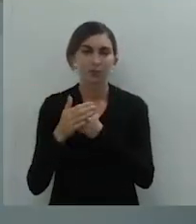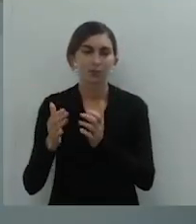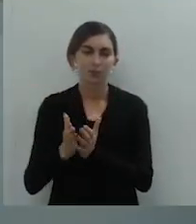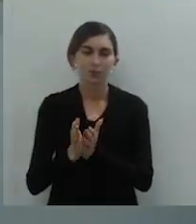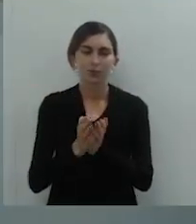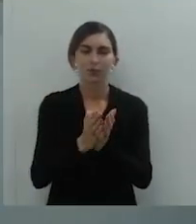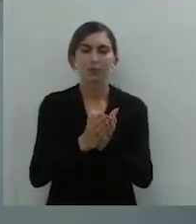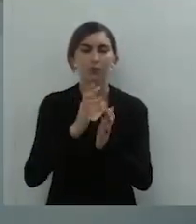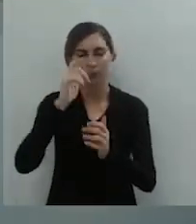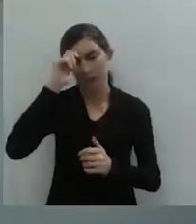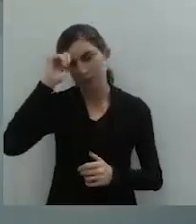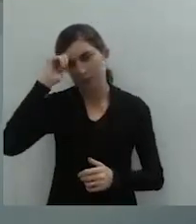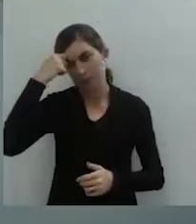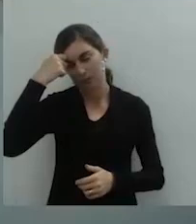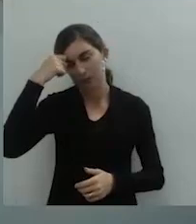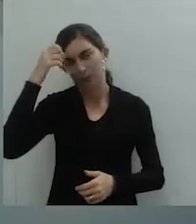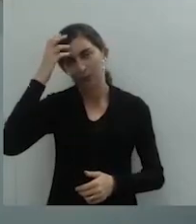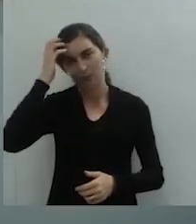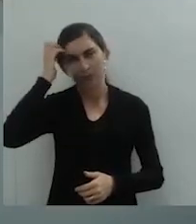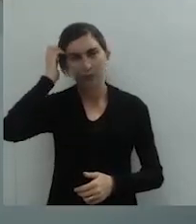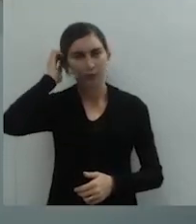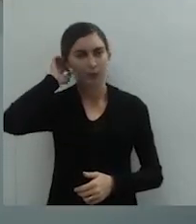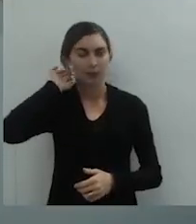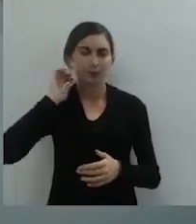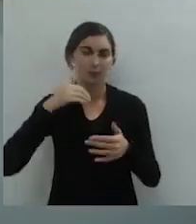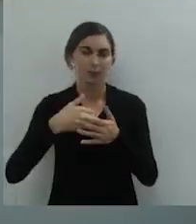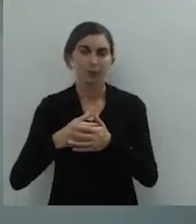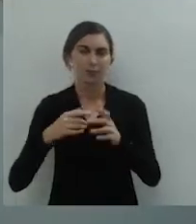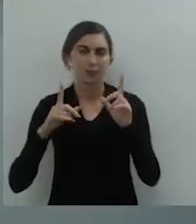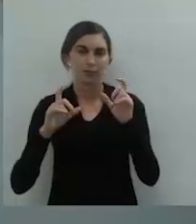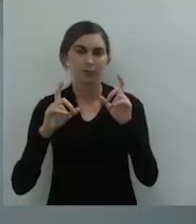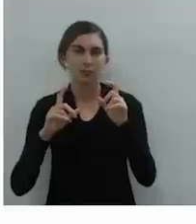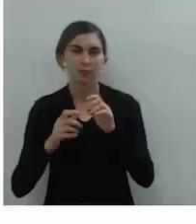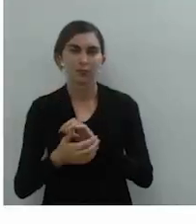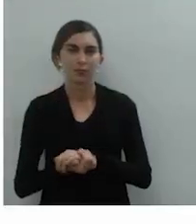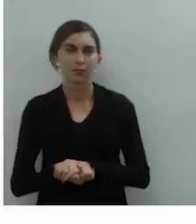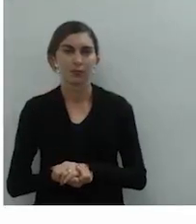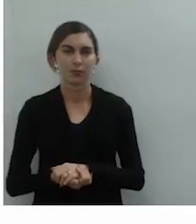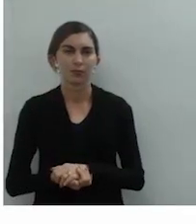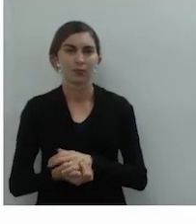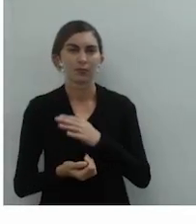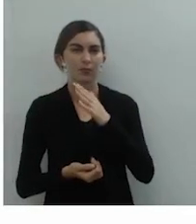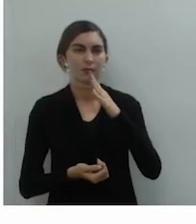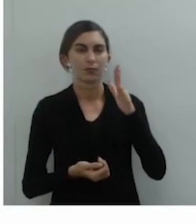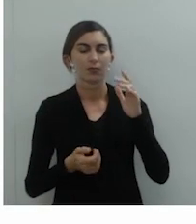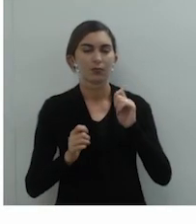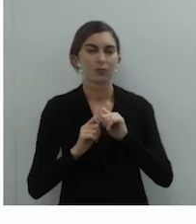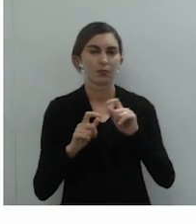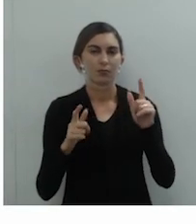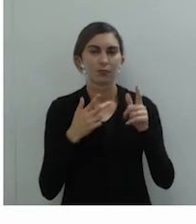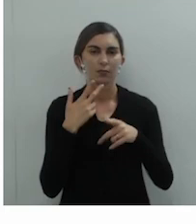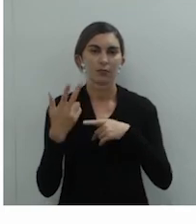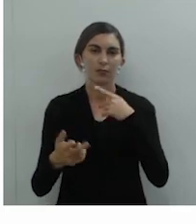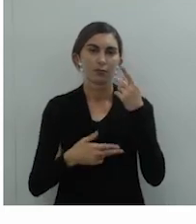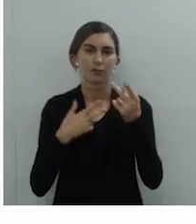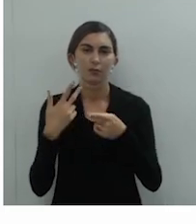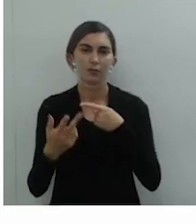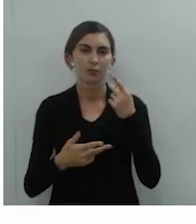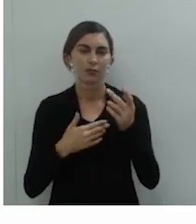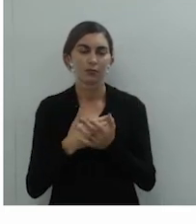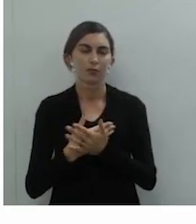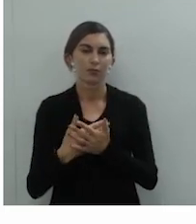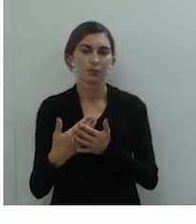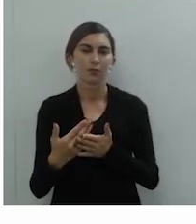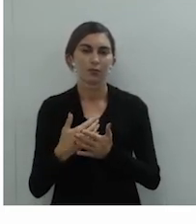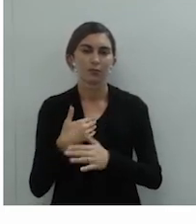Fica a dica aí, anota aí. Vamos para a próxima imagem? E aqui, gente, a gente vai falar do início